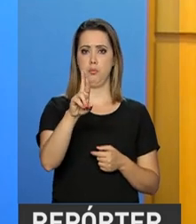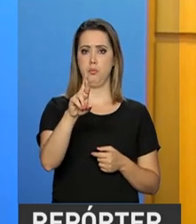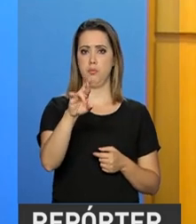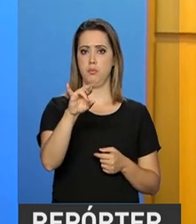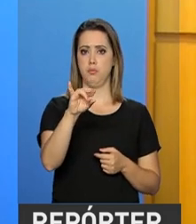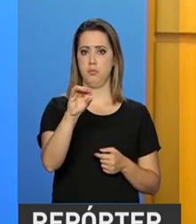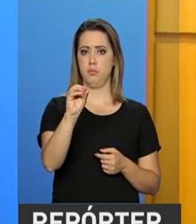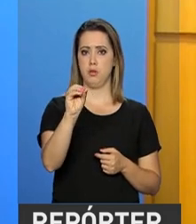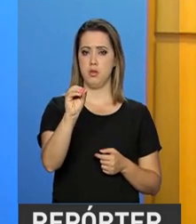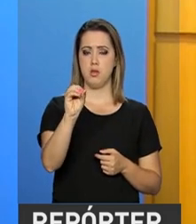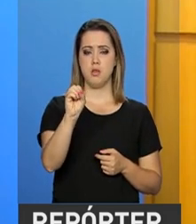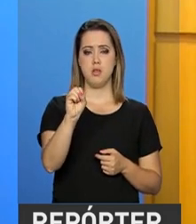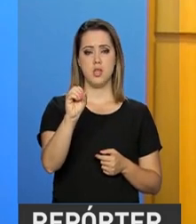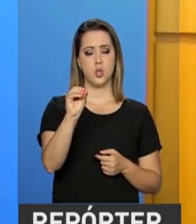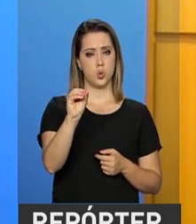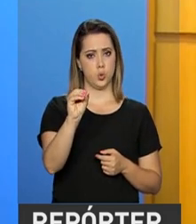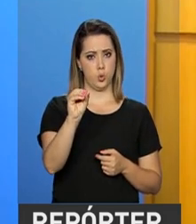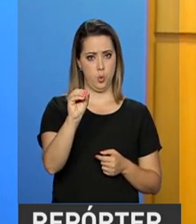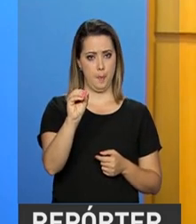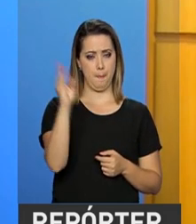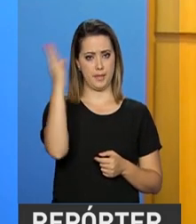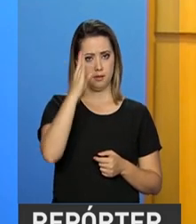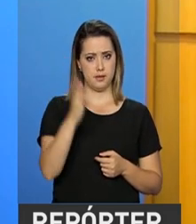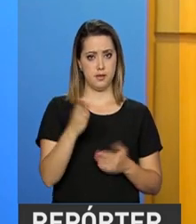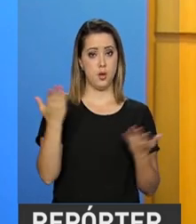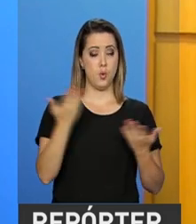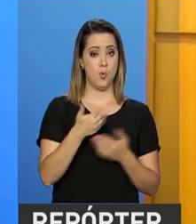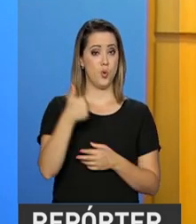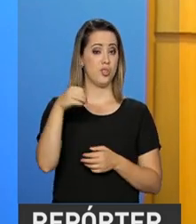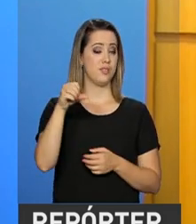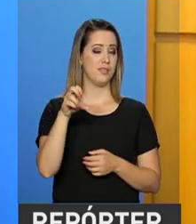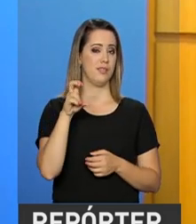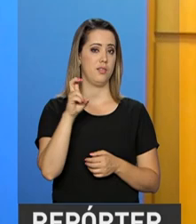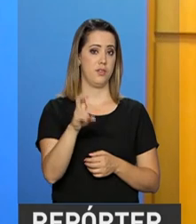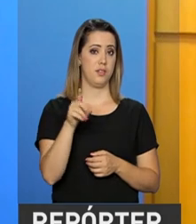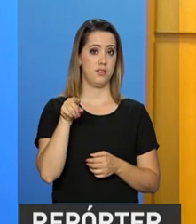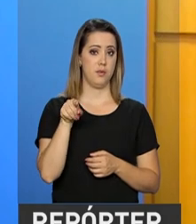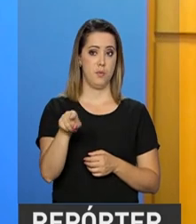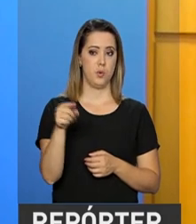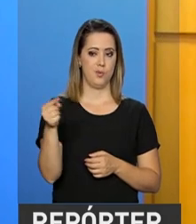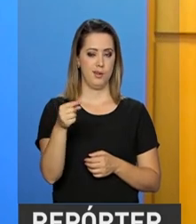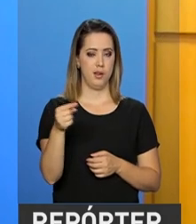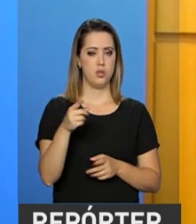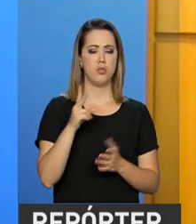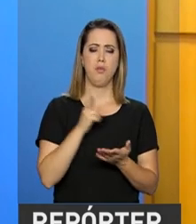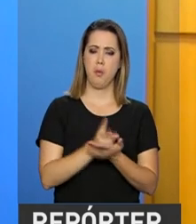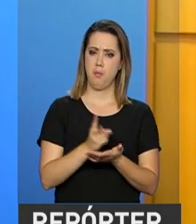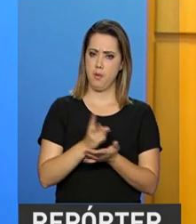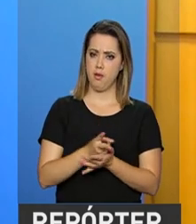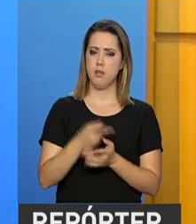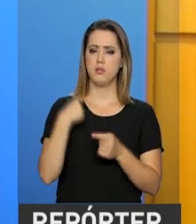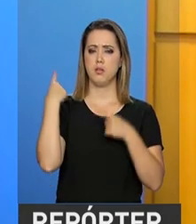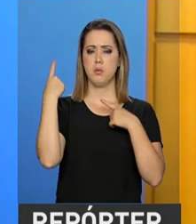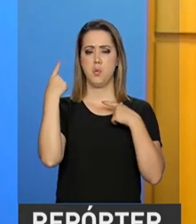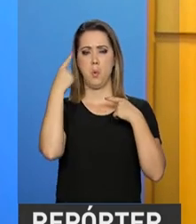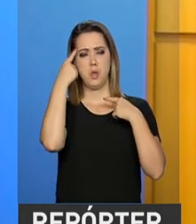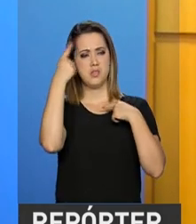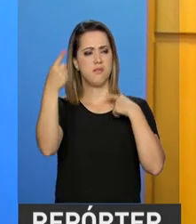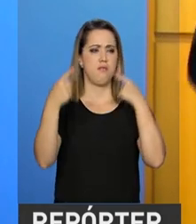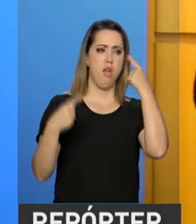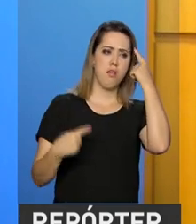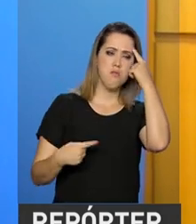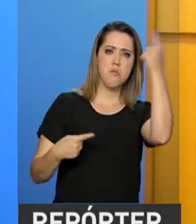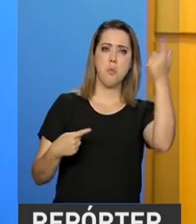que estava perto de 500 pontos negativos hoje tá em 195 pontos negativos quer dizer apesar das ideia que ah o Brasil vai mal